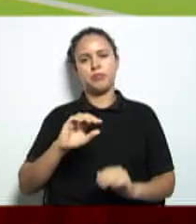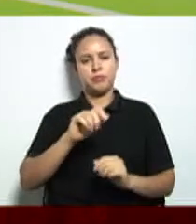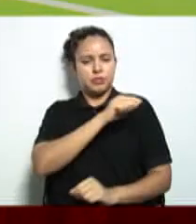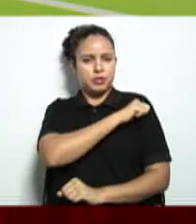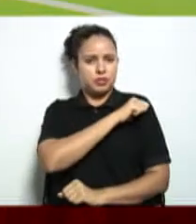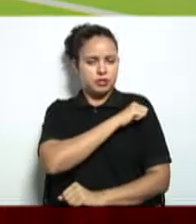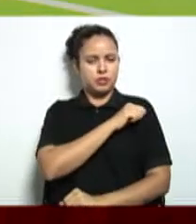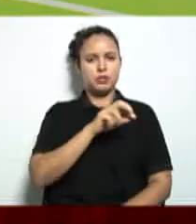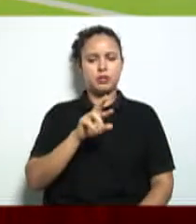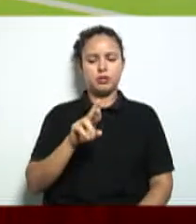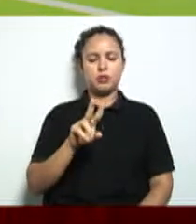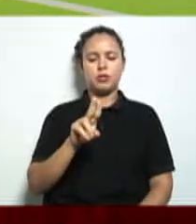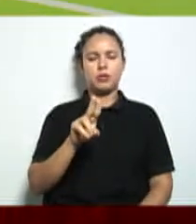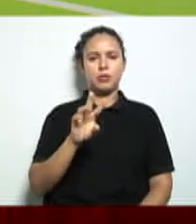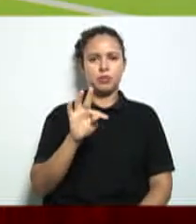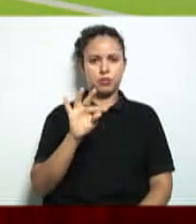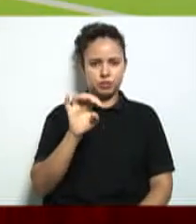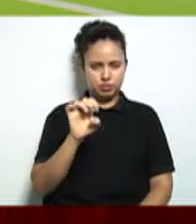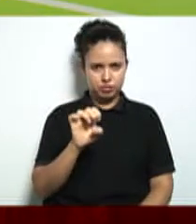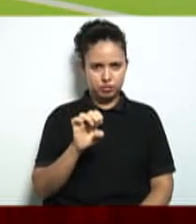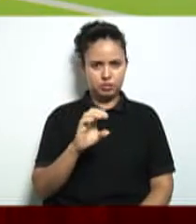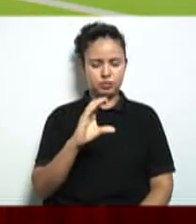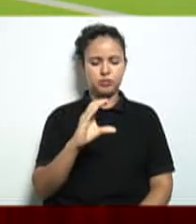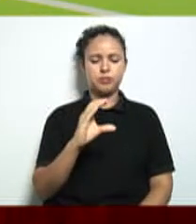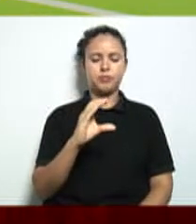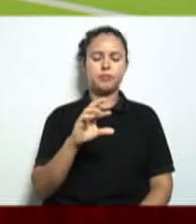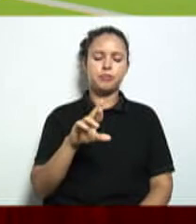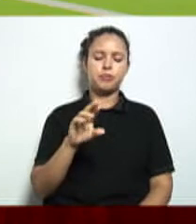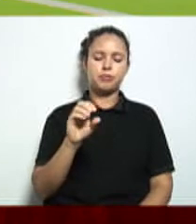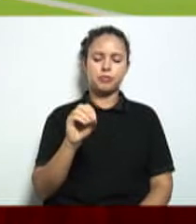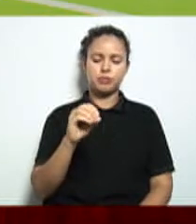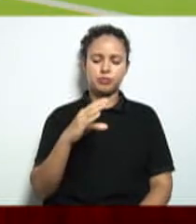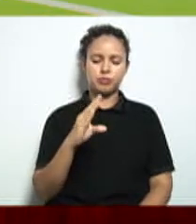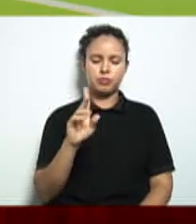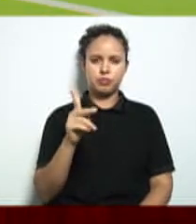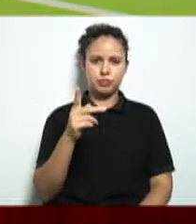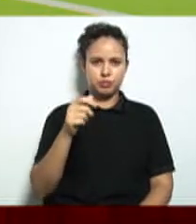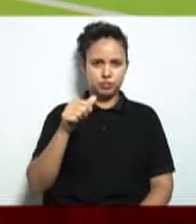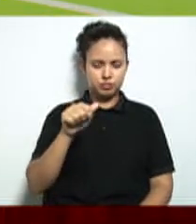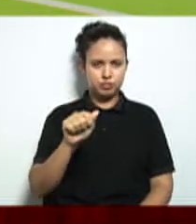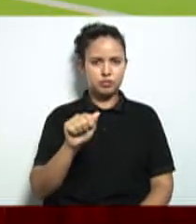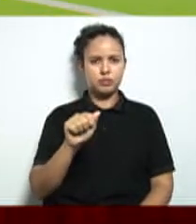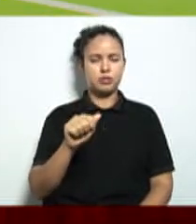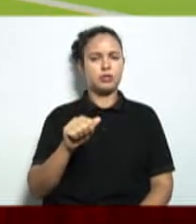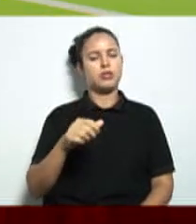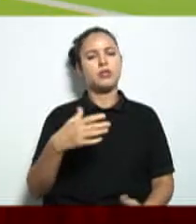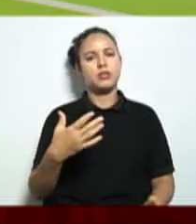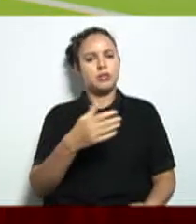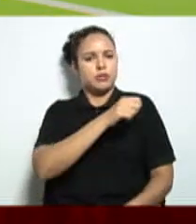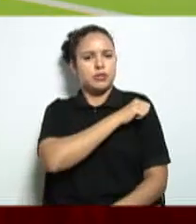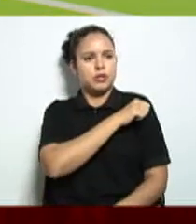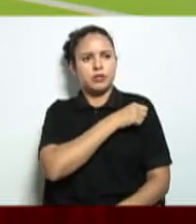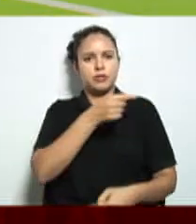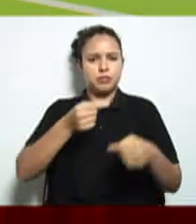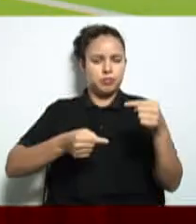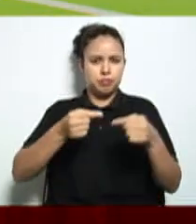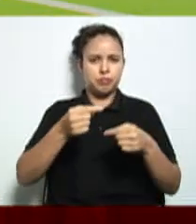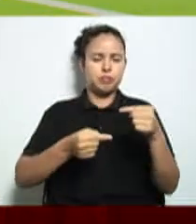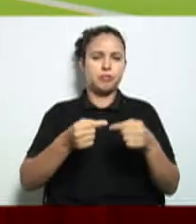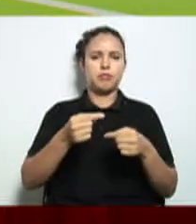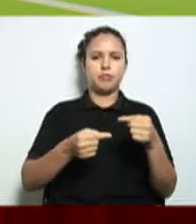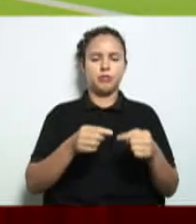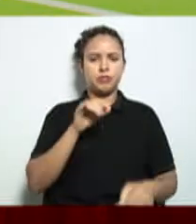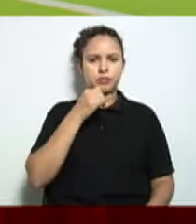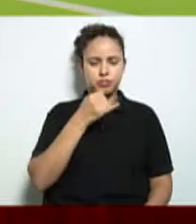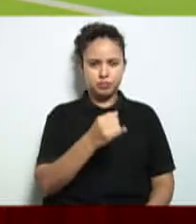na escola Ruth Rocha, os alunos falaram assim, aqui os alunos discutiram muito sobre a questão da energia solar, como